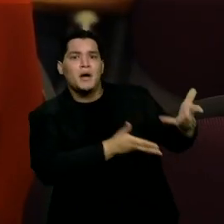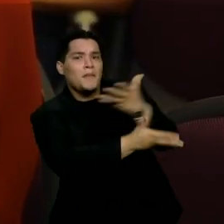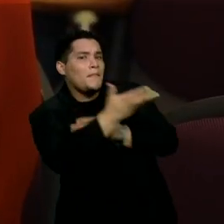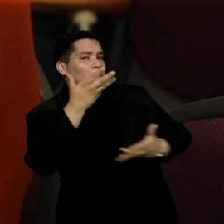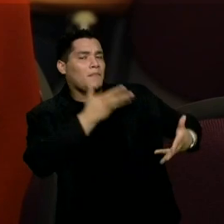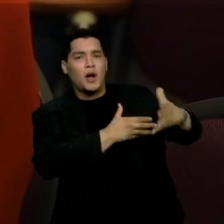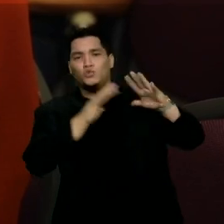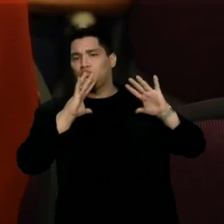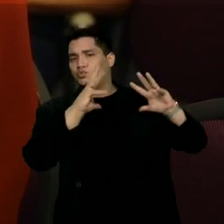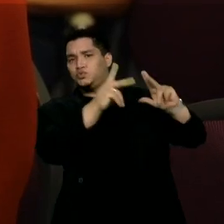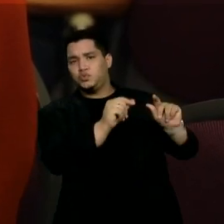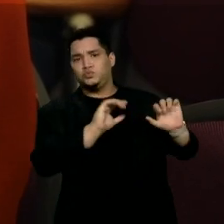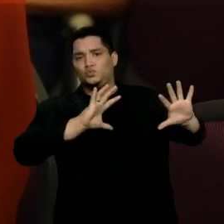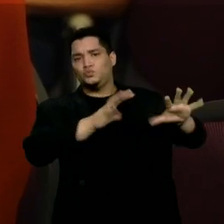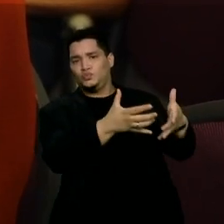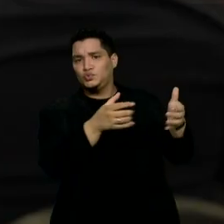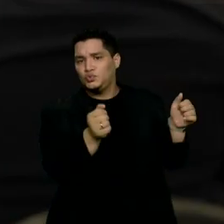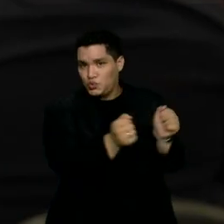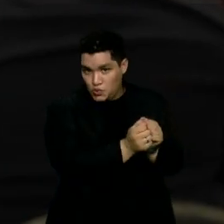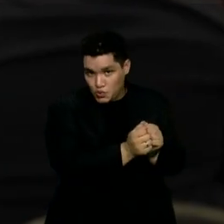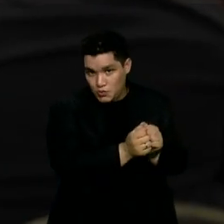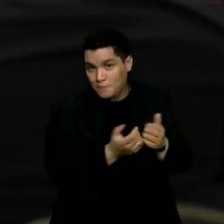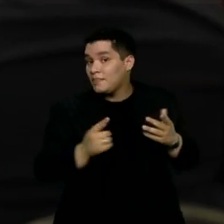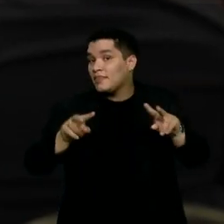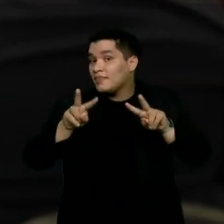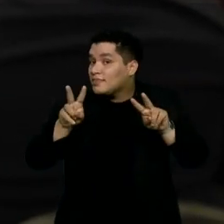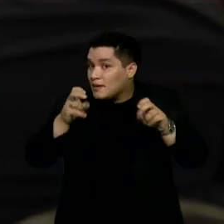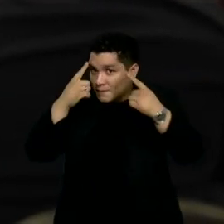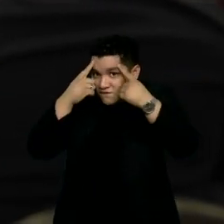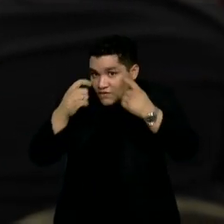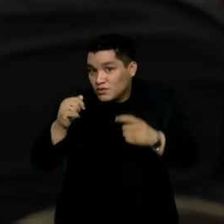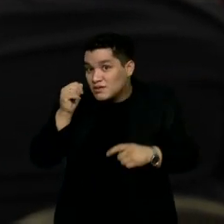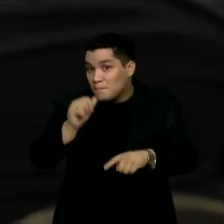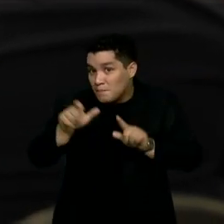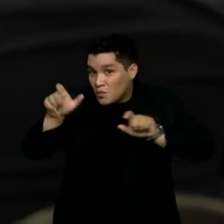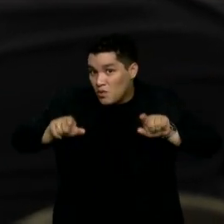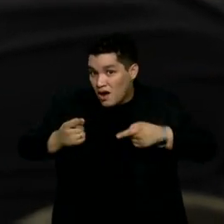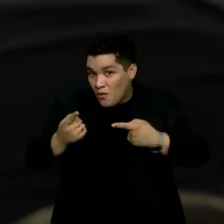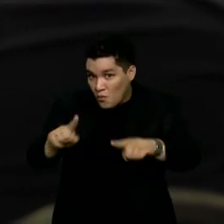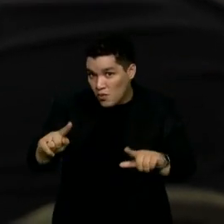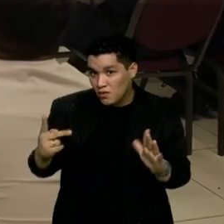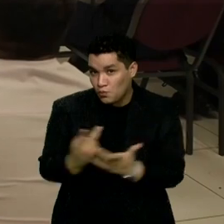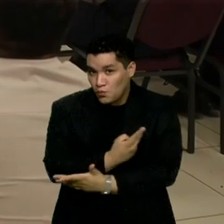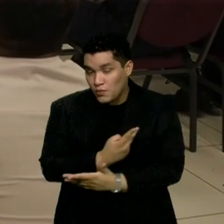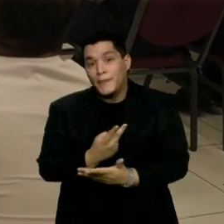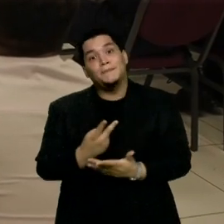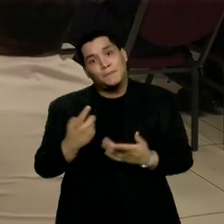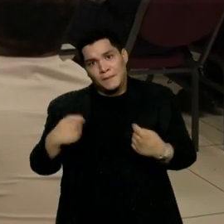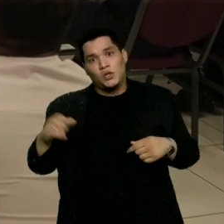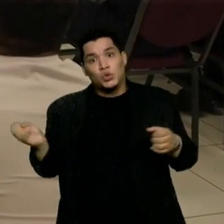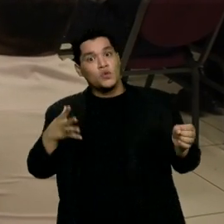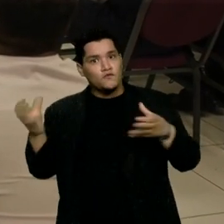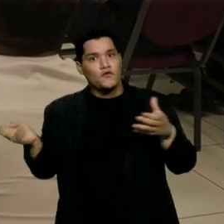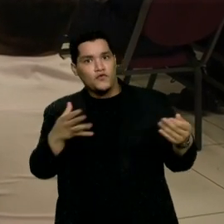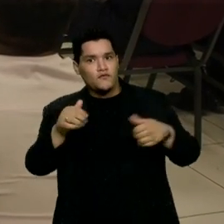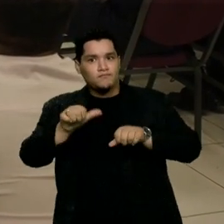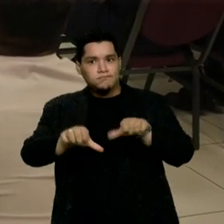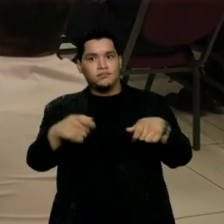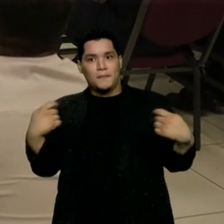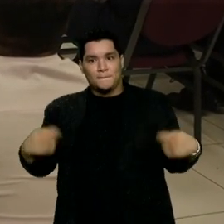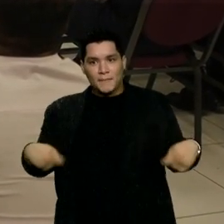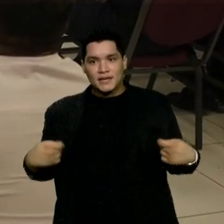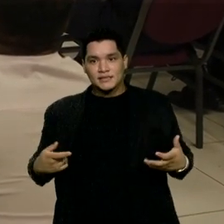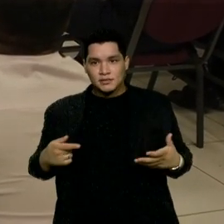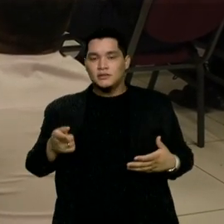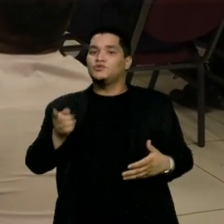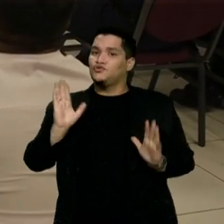é violência contra a mulher tá sempre em atualização a gente teve várias inovações legislativas nos últimos anos e Então essa troca